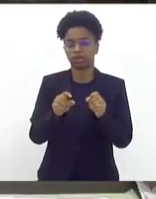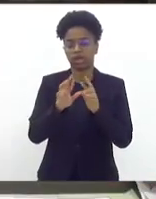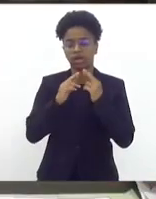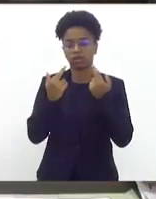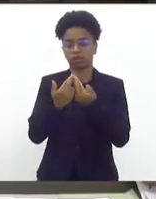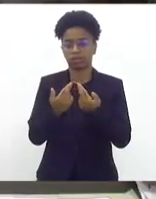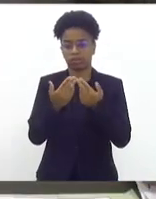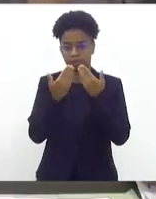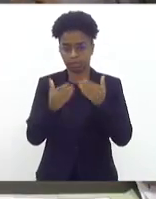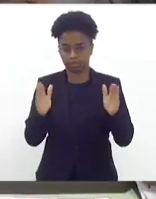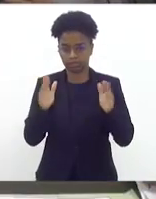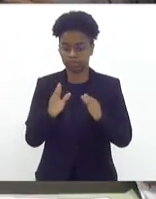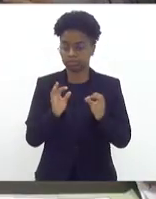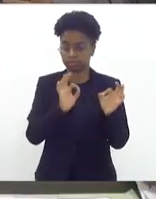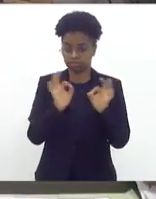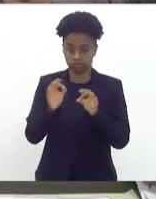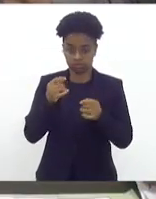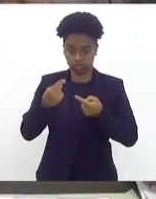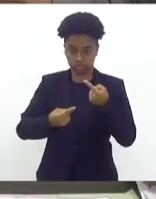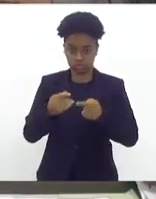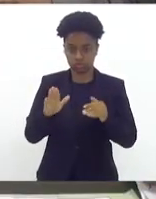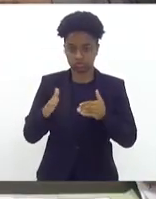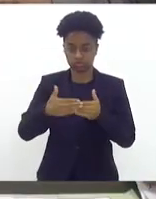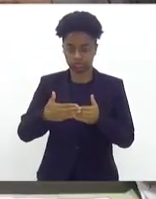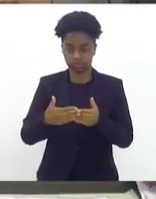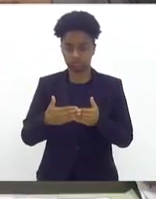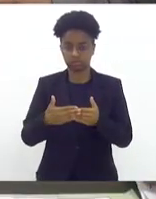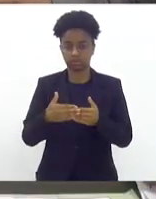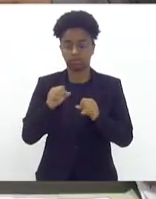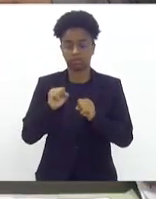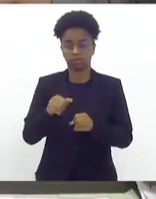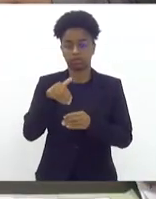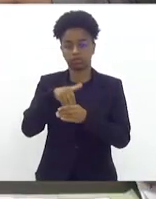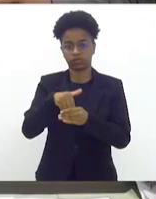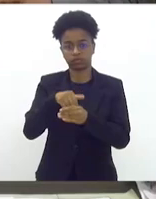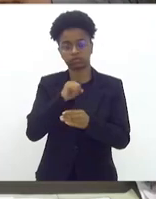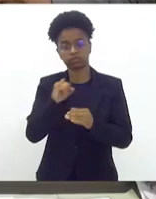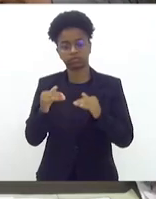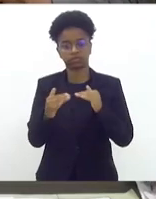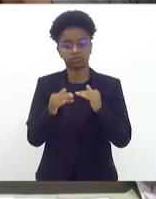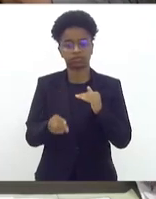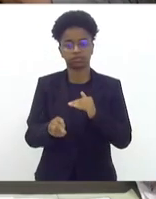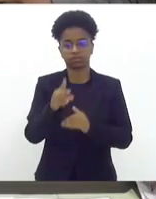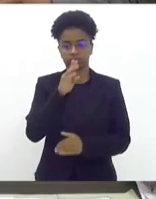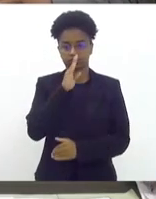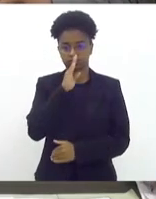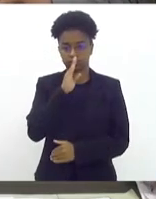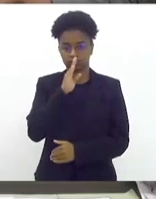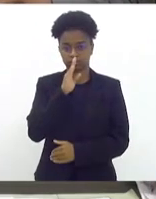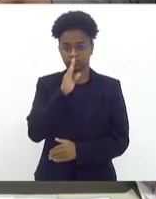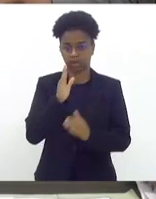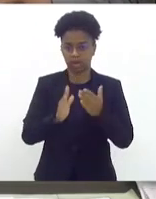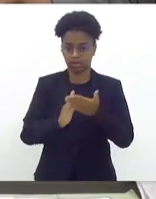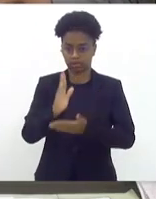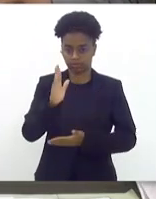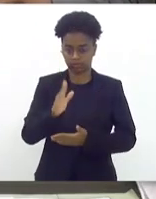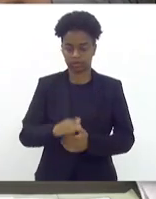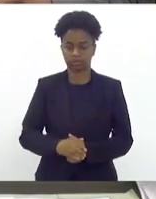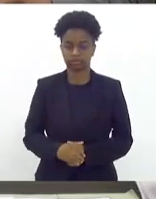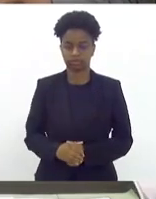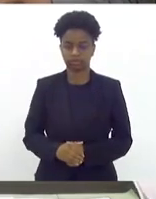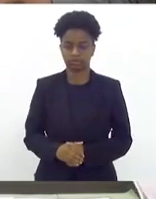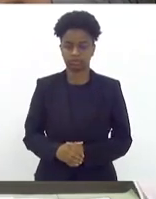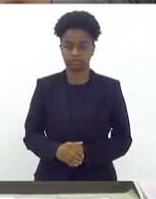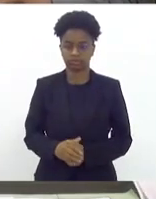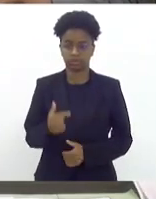Não havendo quem queira discutir, encerrada a discussão, em votação, senhores que aprovam, permaneçam como estão, aprovado.